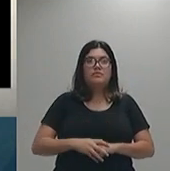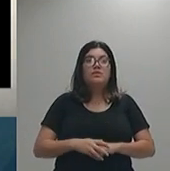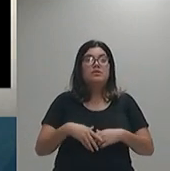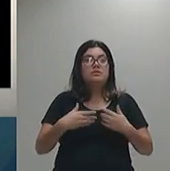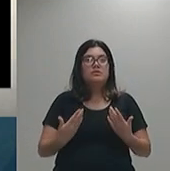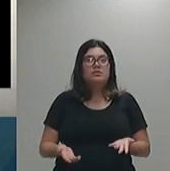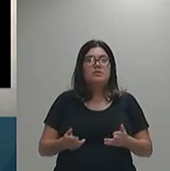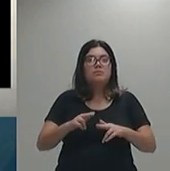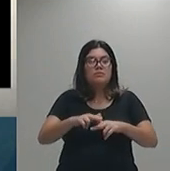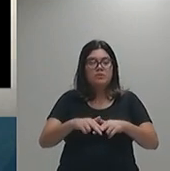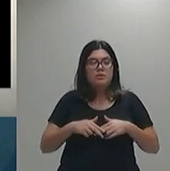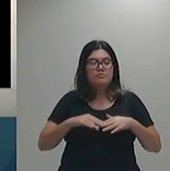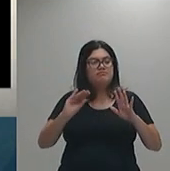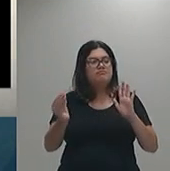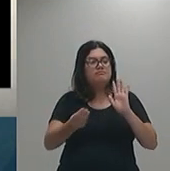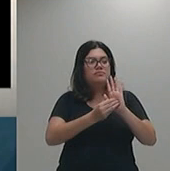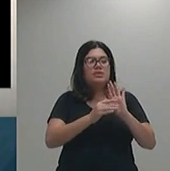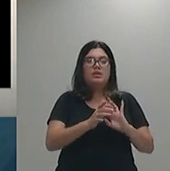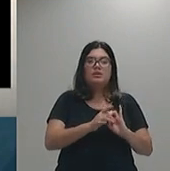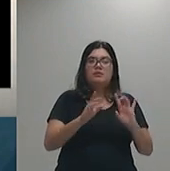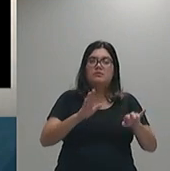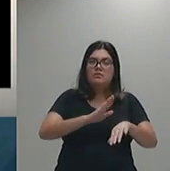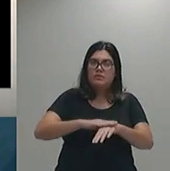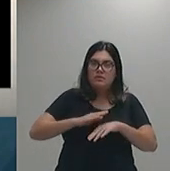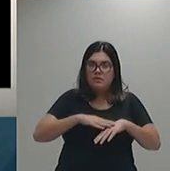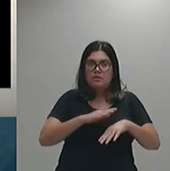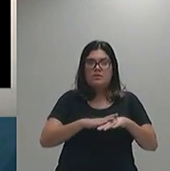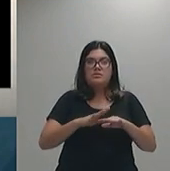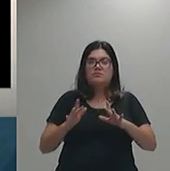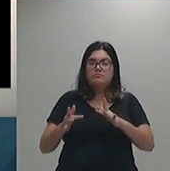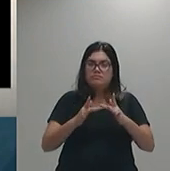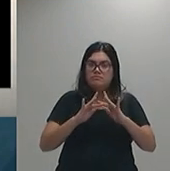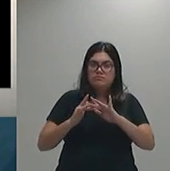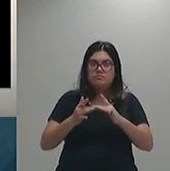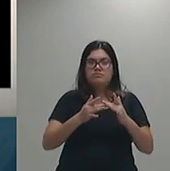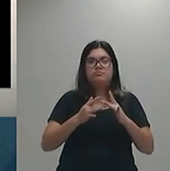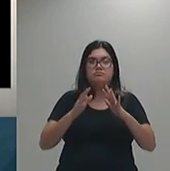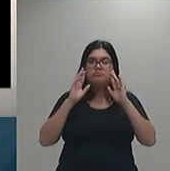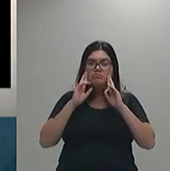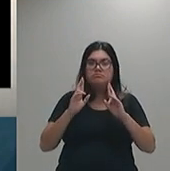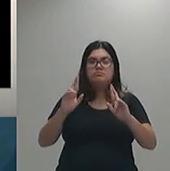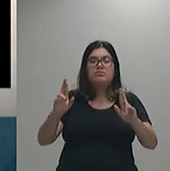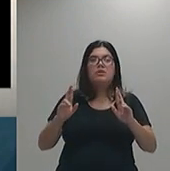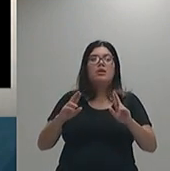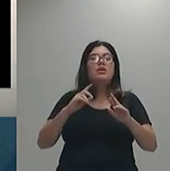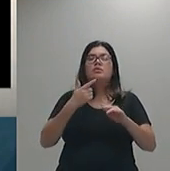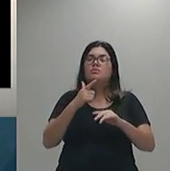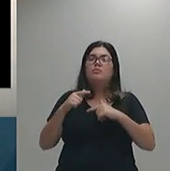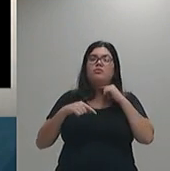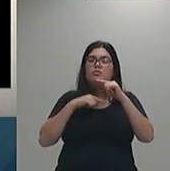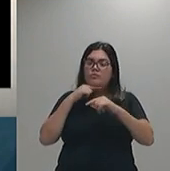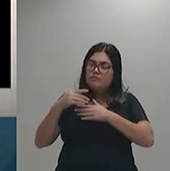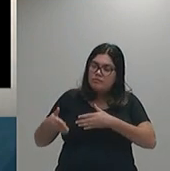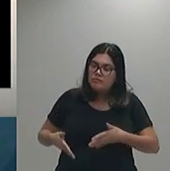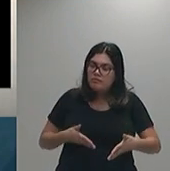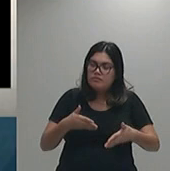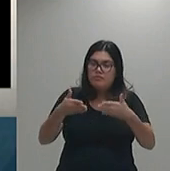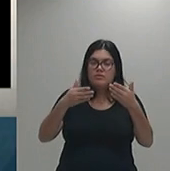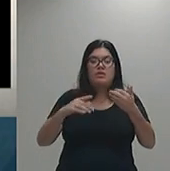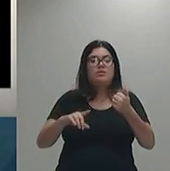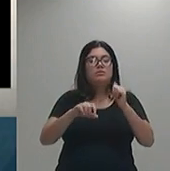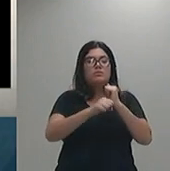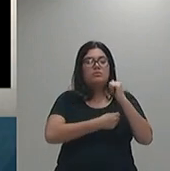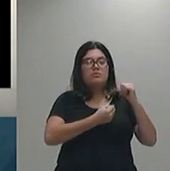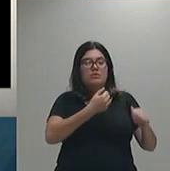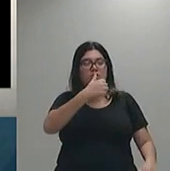relação a litispendência a conexão EA continência no há dúvidas de que o procedimento prevento é o número 93 110